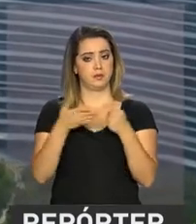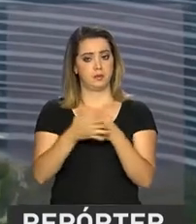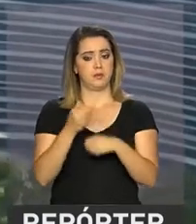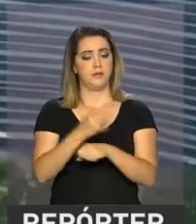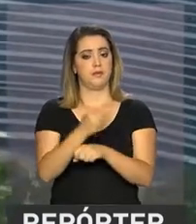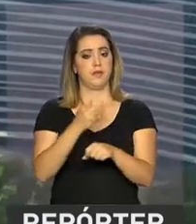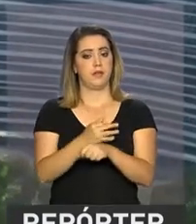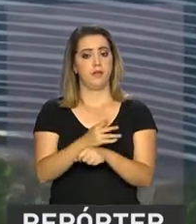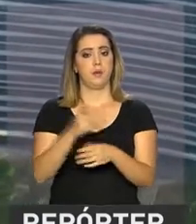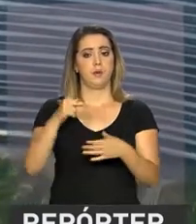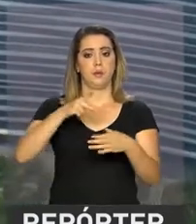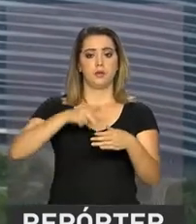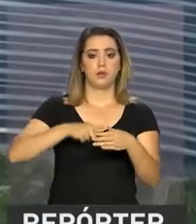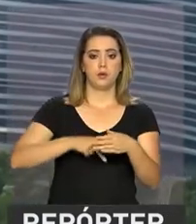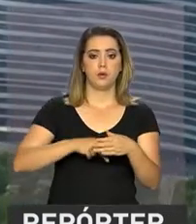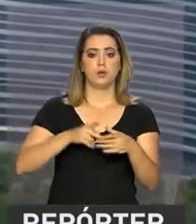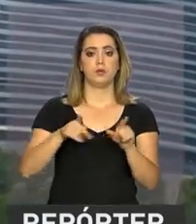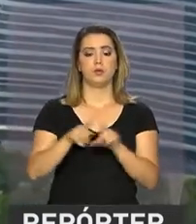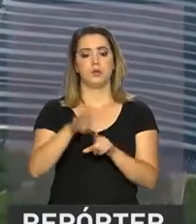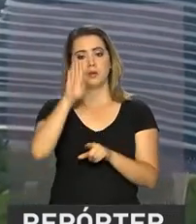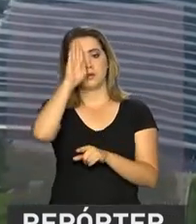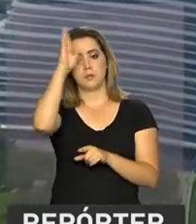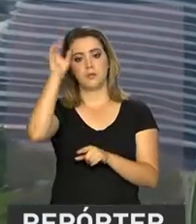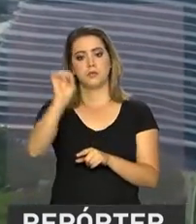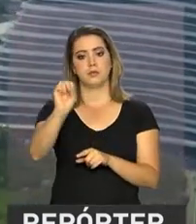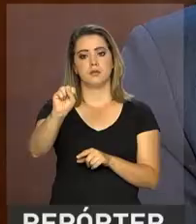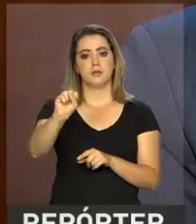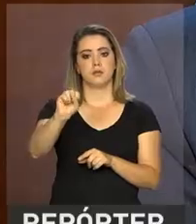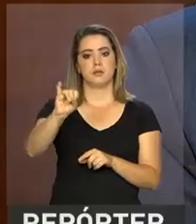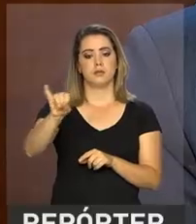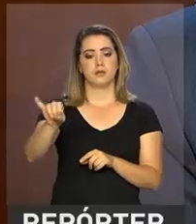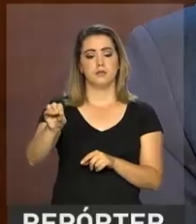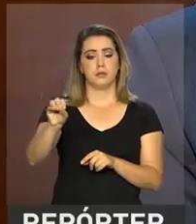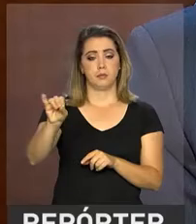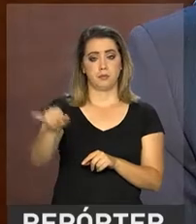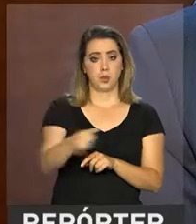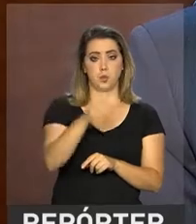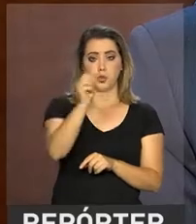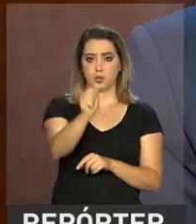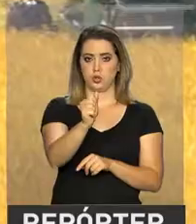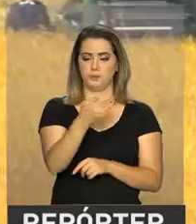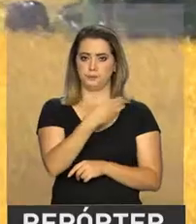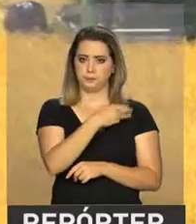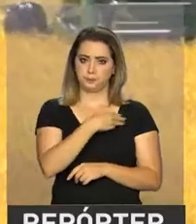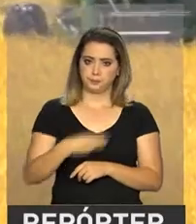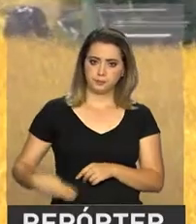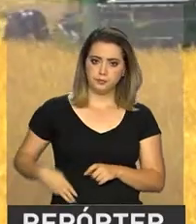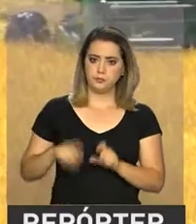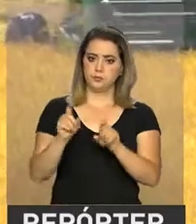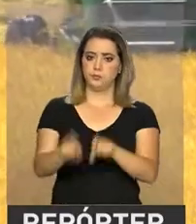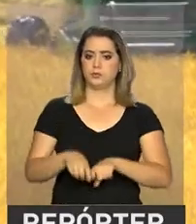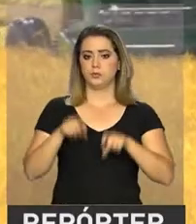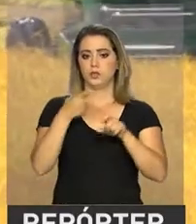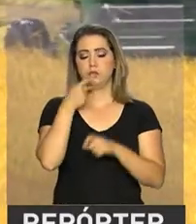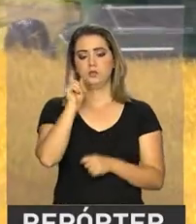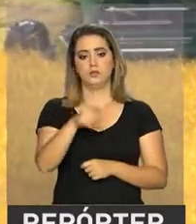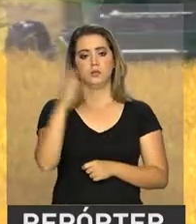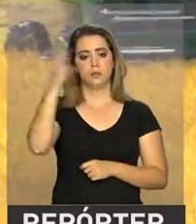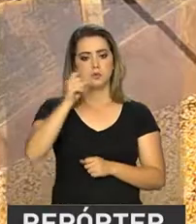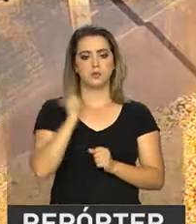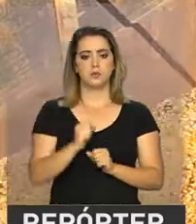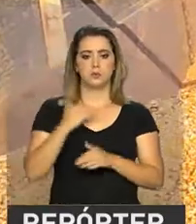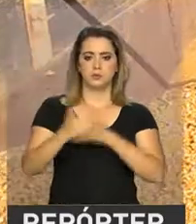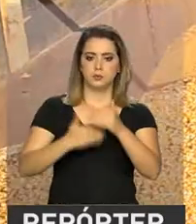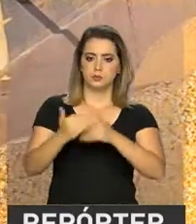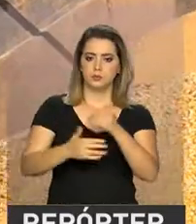petróleo e principalmente a soja para o ministro da agricultura o brasil tem condições de avançar